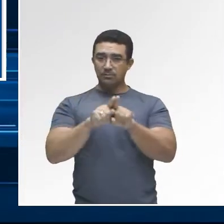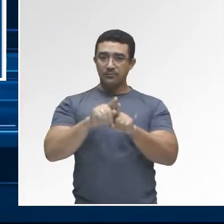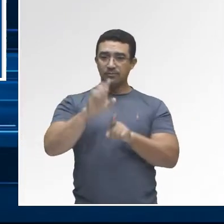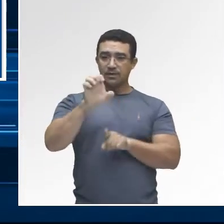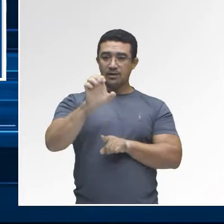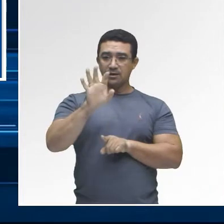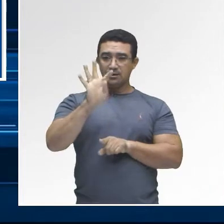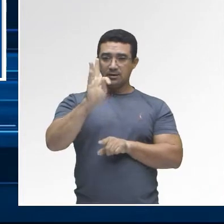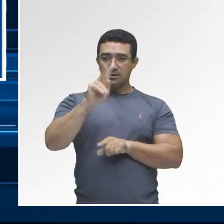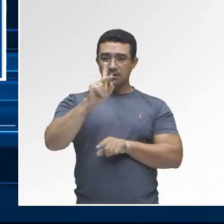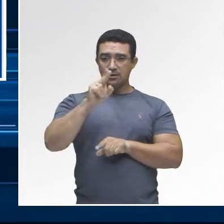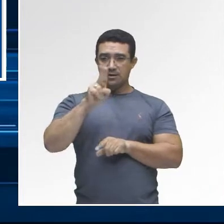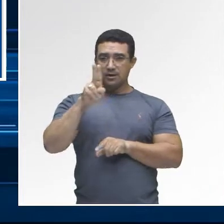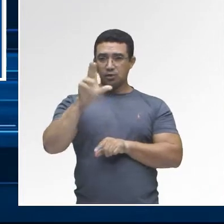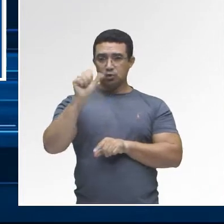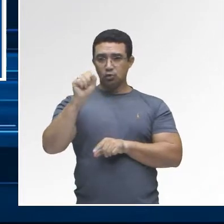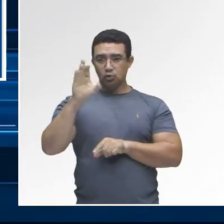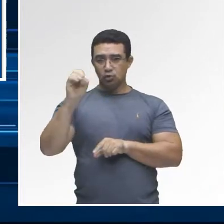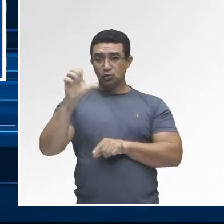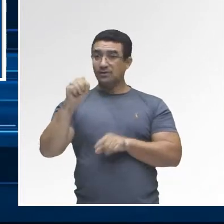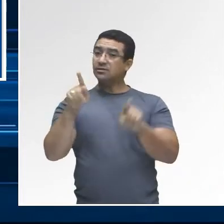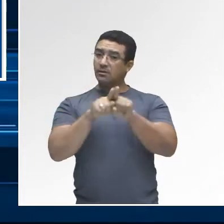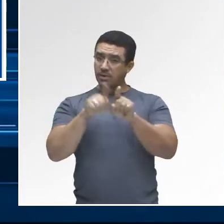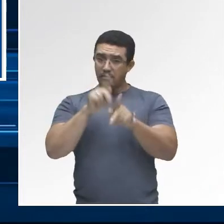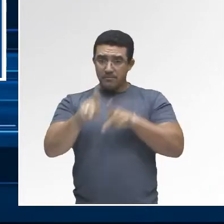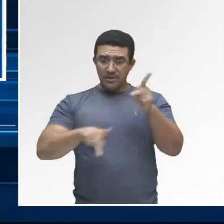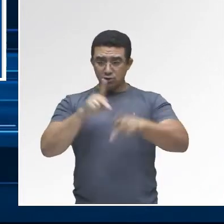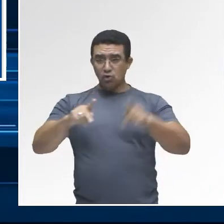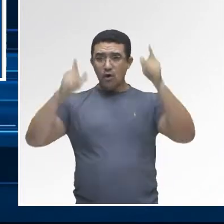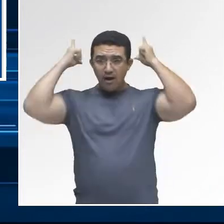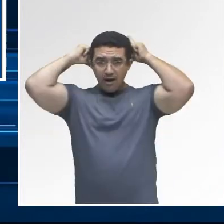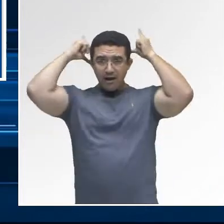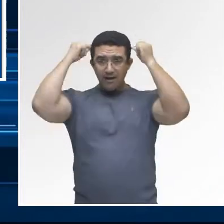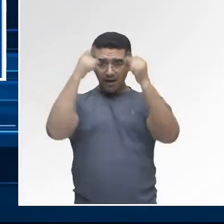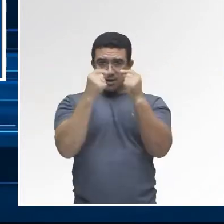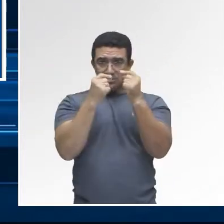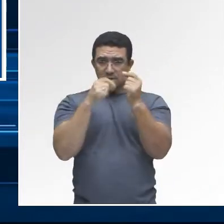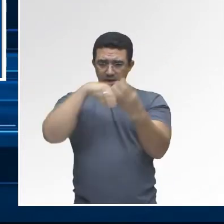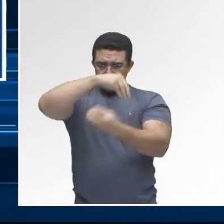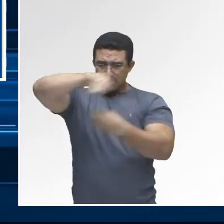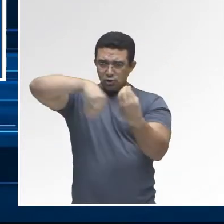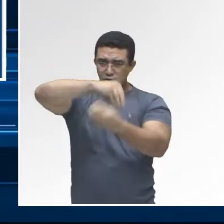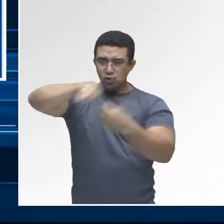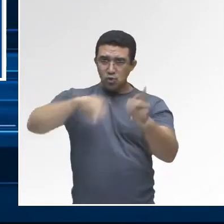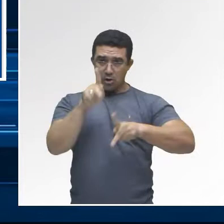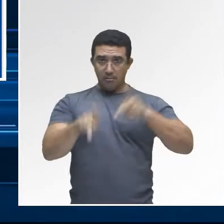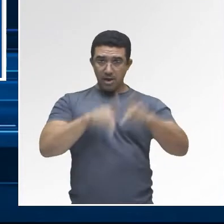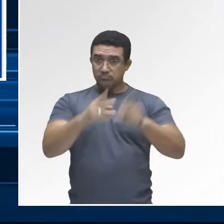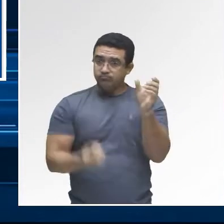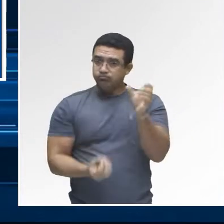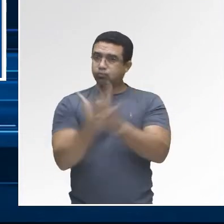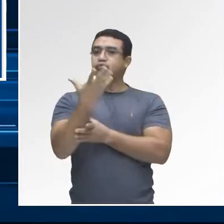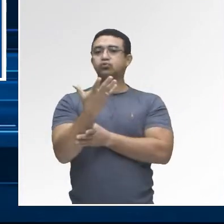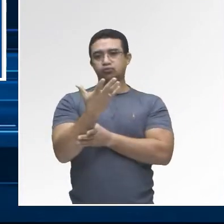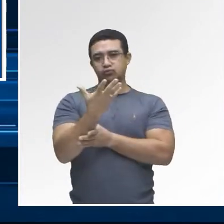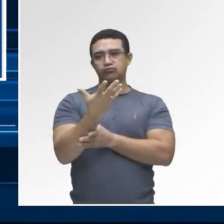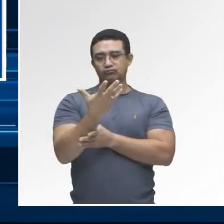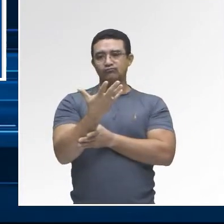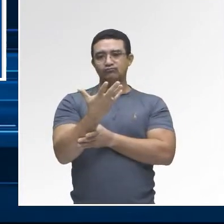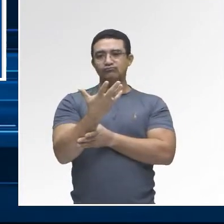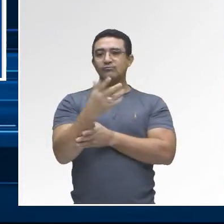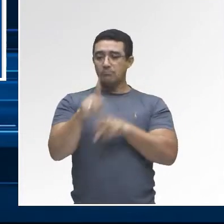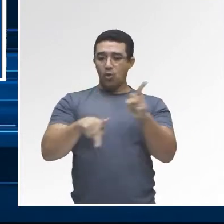militarizado, e para o povo grego. Então, a fusão desses povos vai formar a